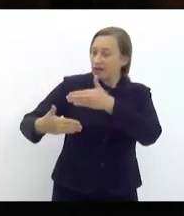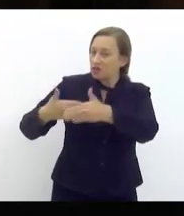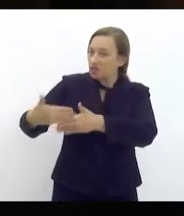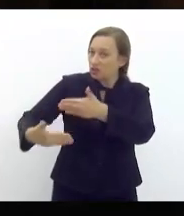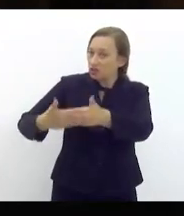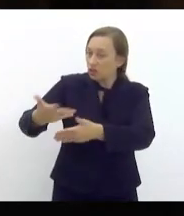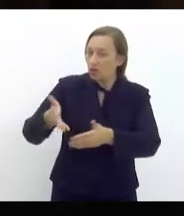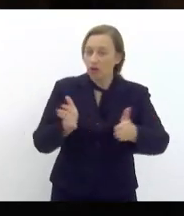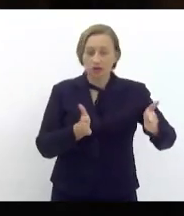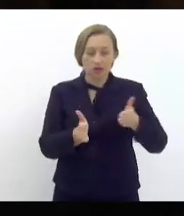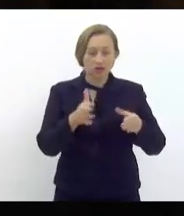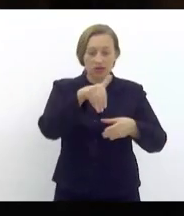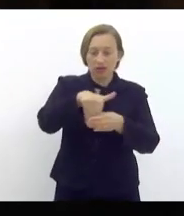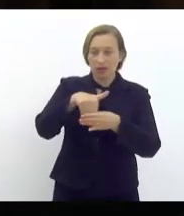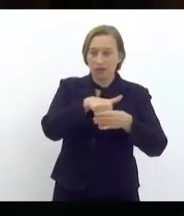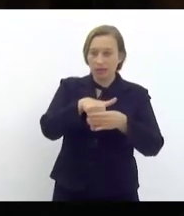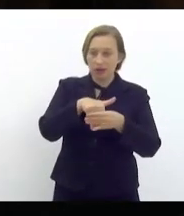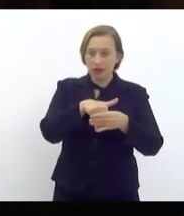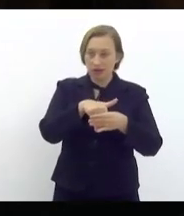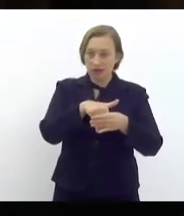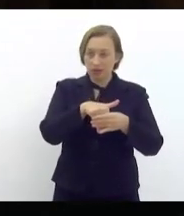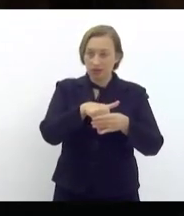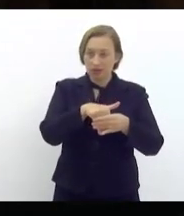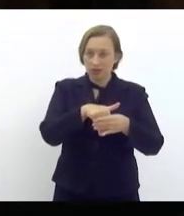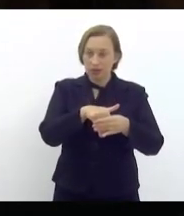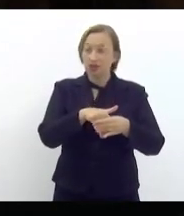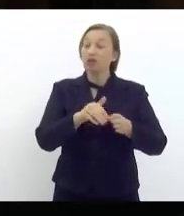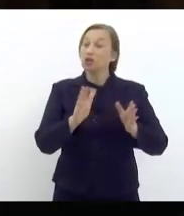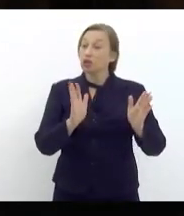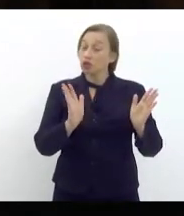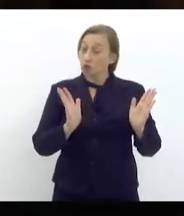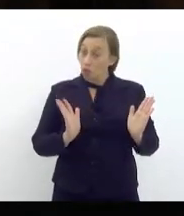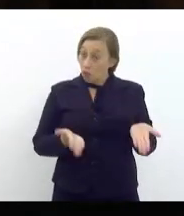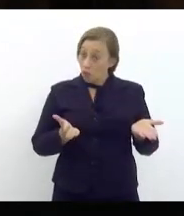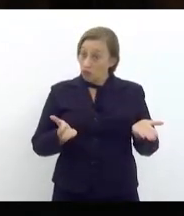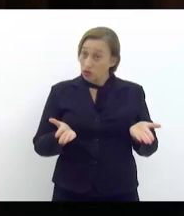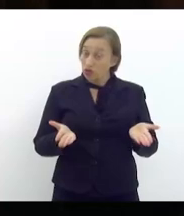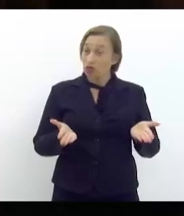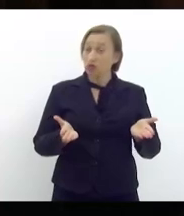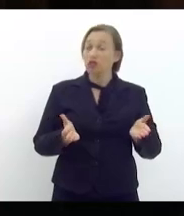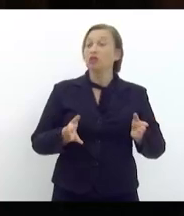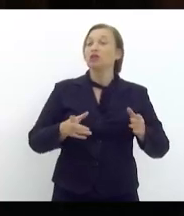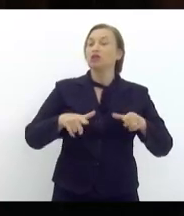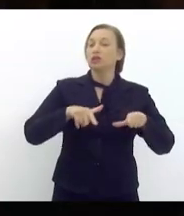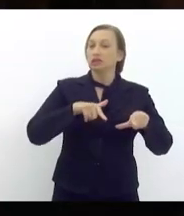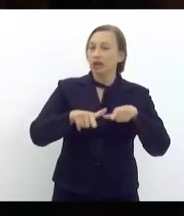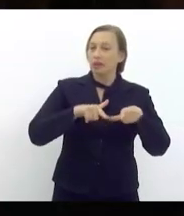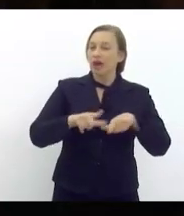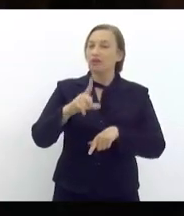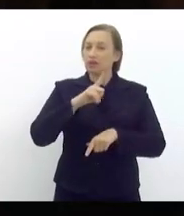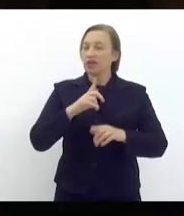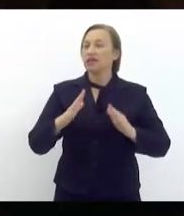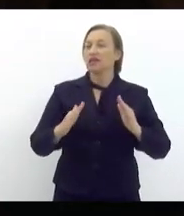campanha que nos levaram a ocupar uma cadeira aqui na casa do povo fluminense.